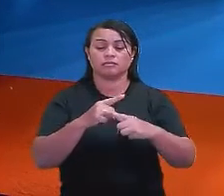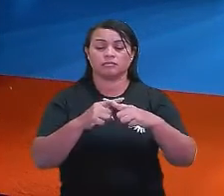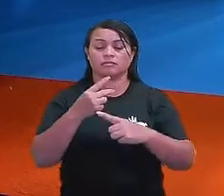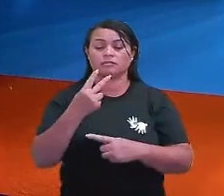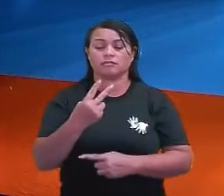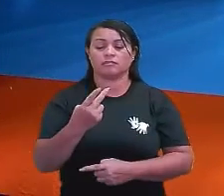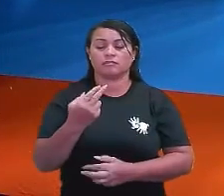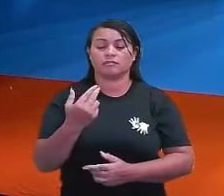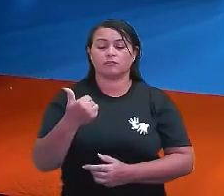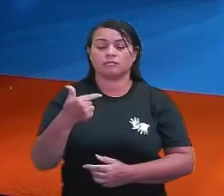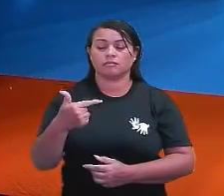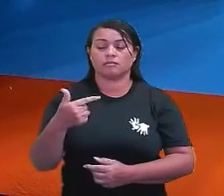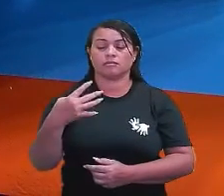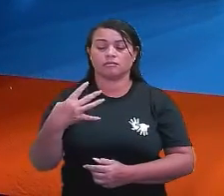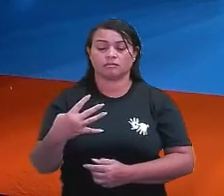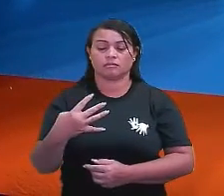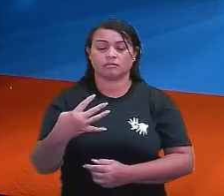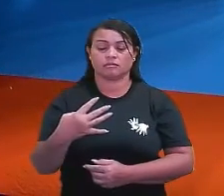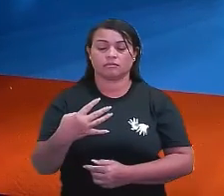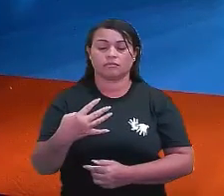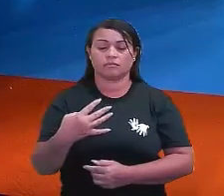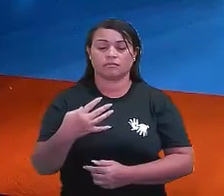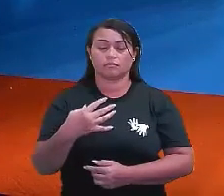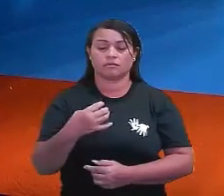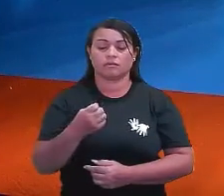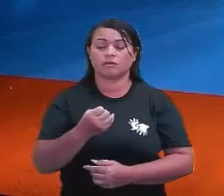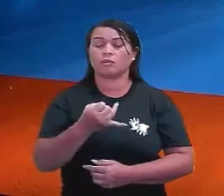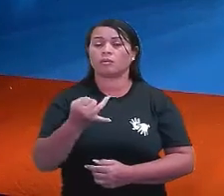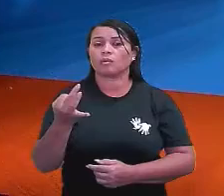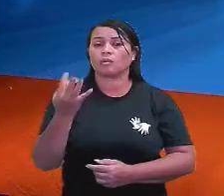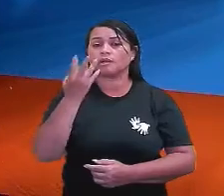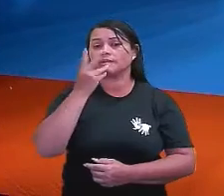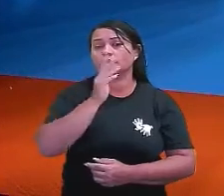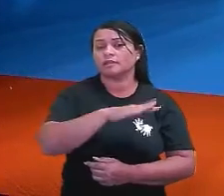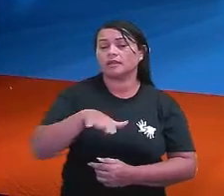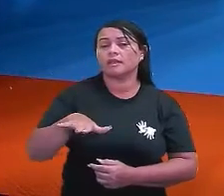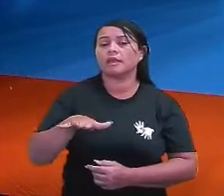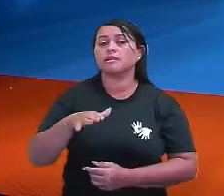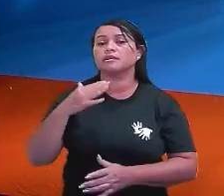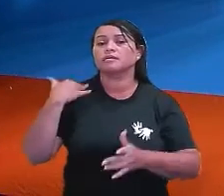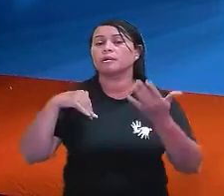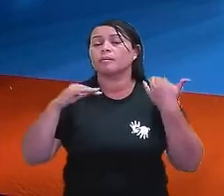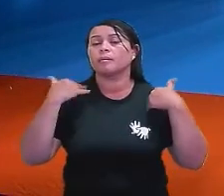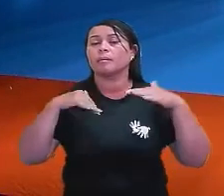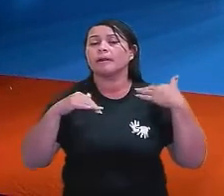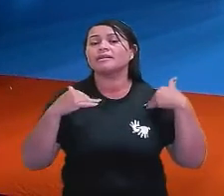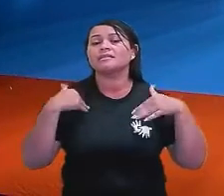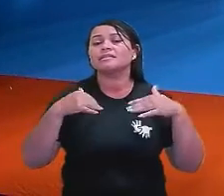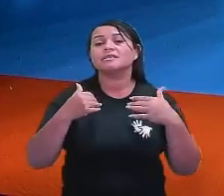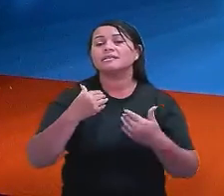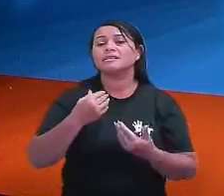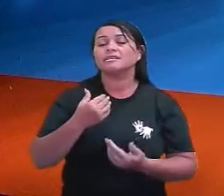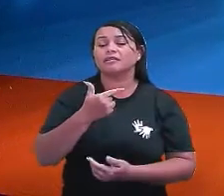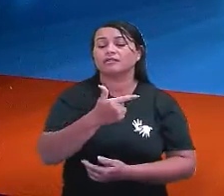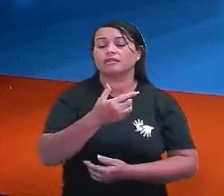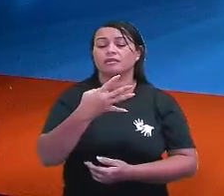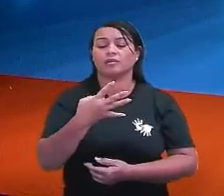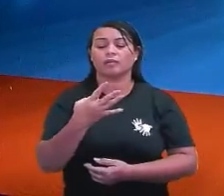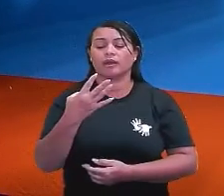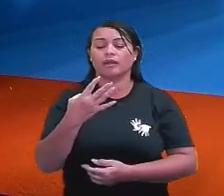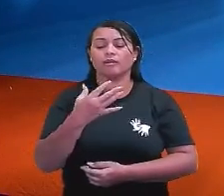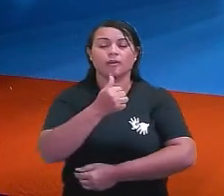vai ser igual a 24. Tá certo? Então, quantas crianças foram à excursão? Foram à excursão